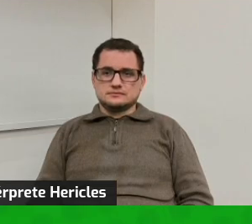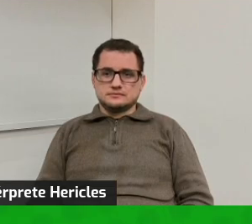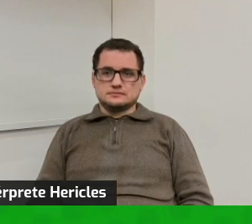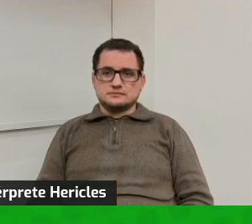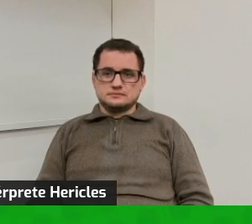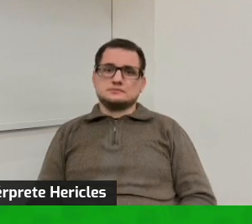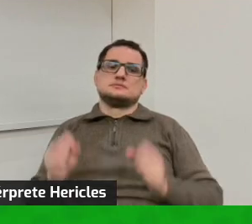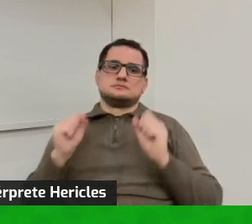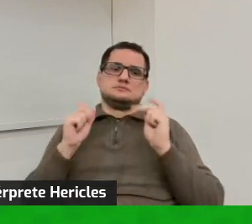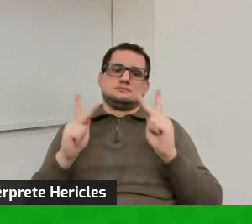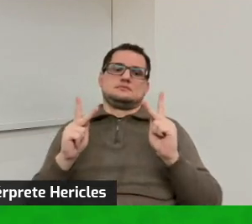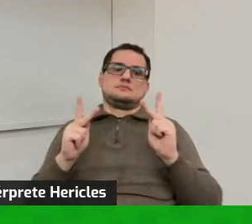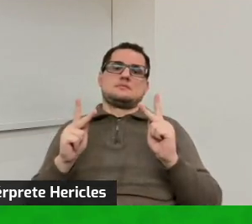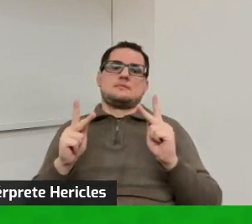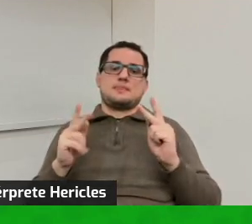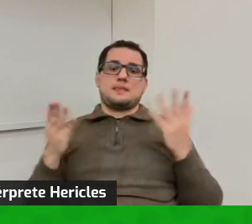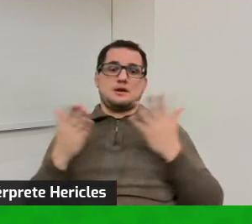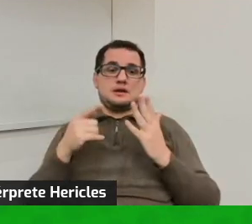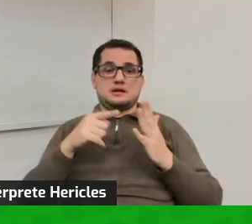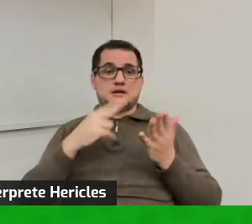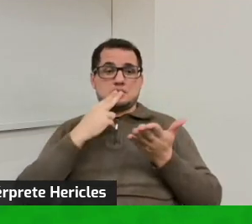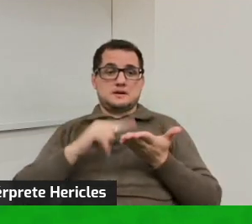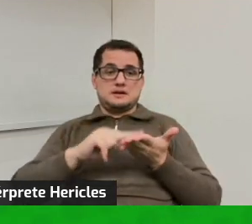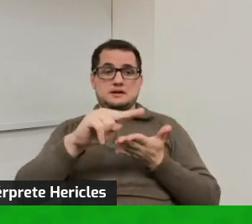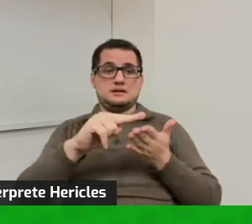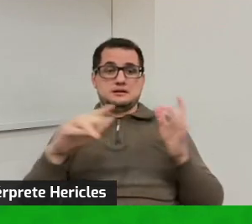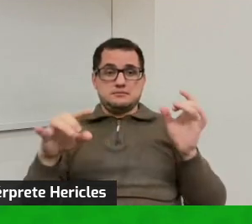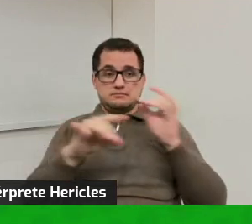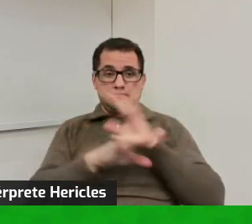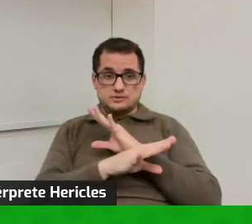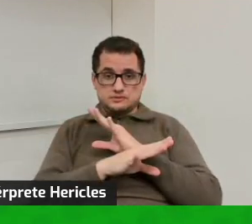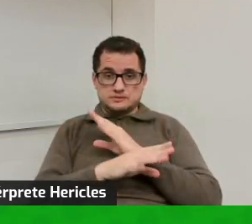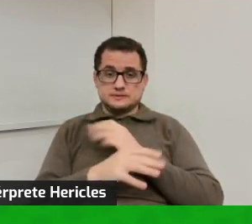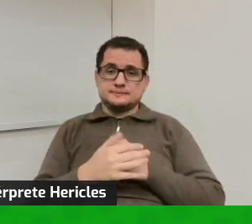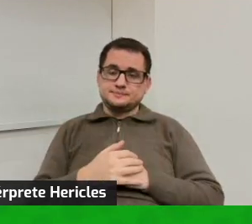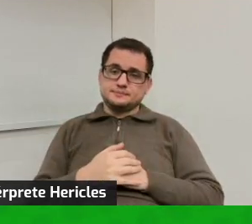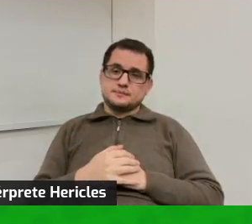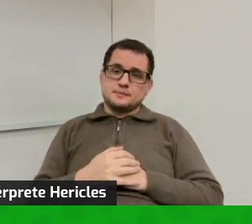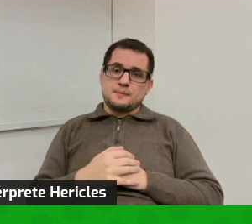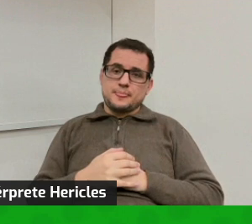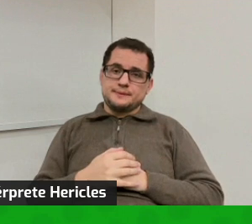Perfeito, então está pronta a minha carta. Fechei aqui